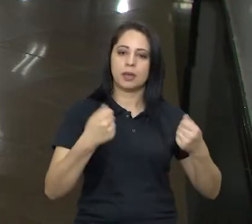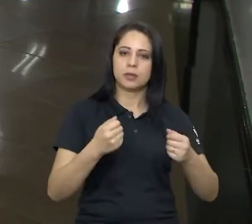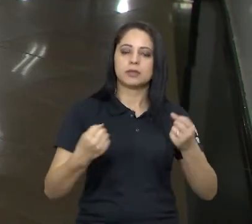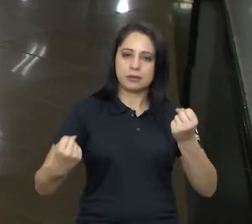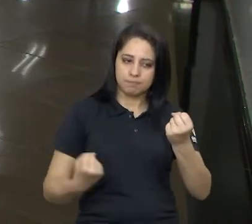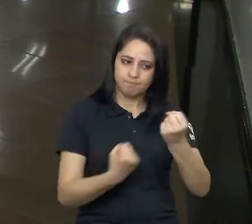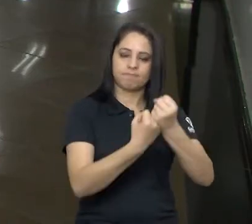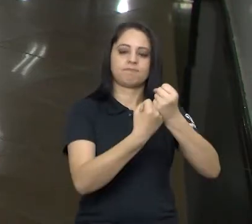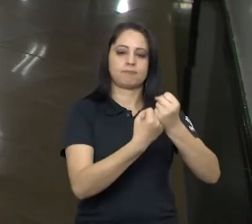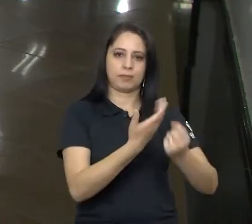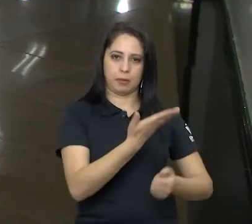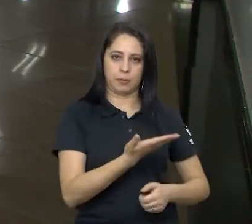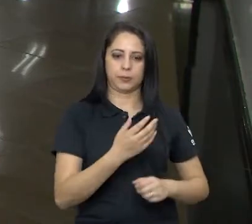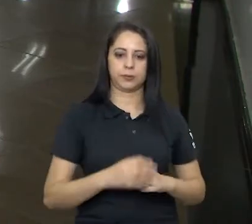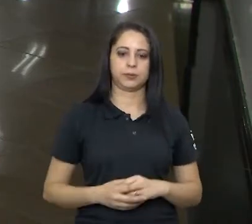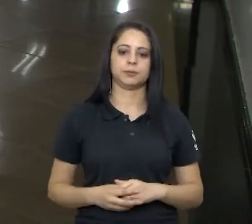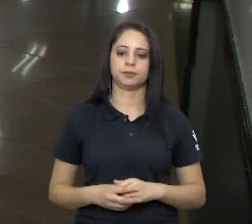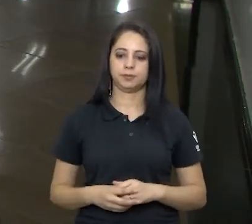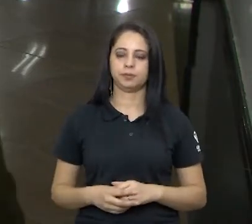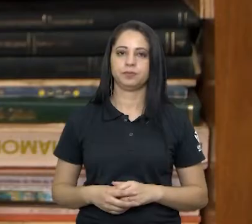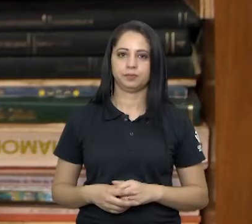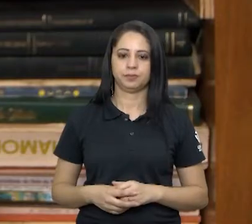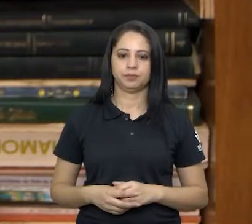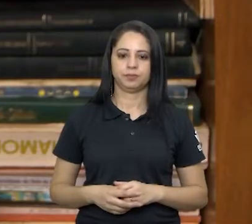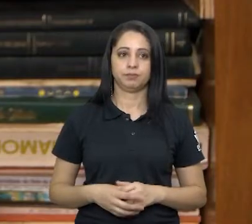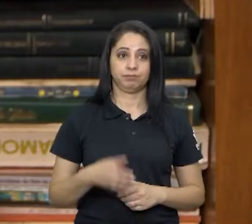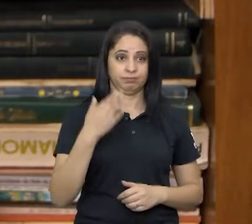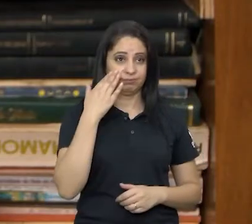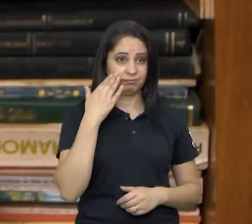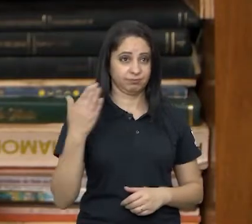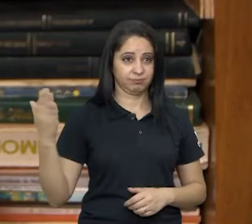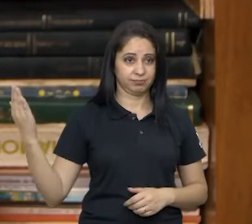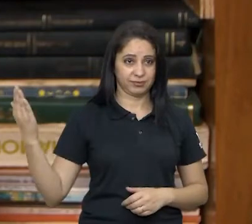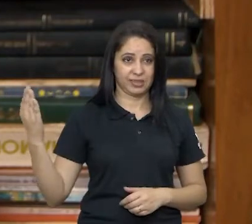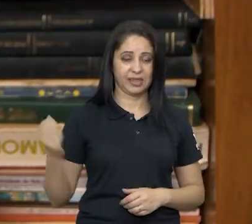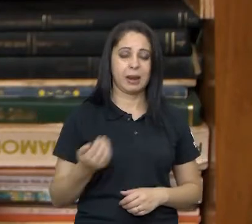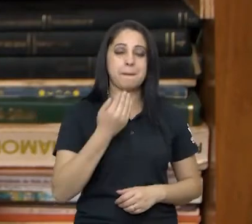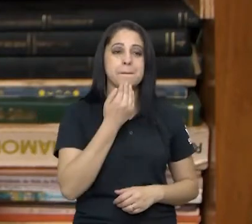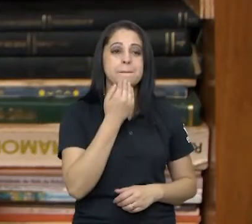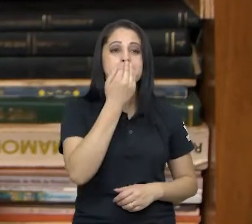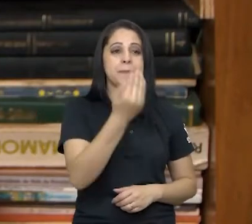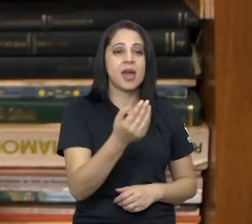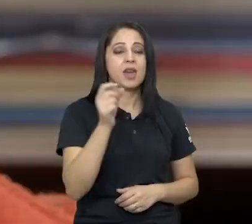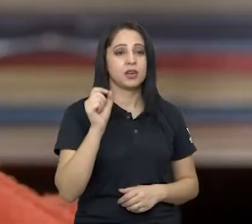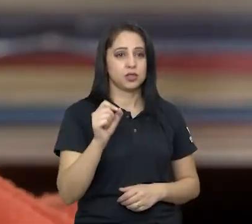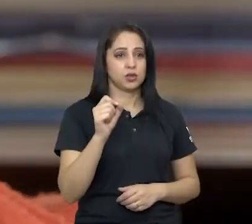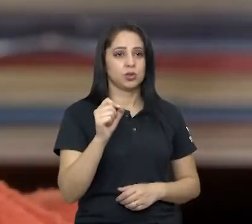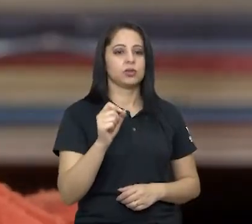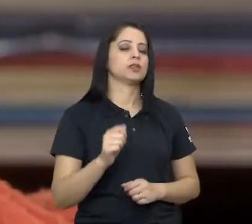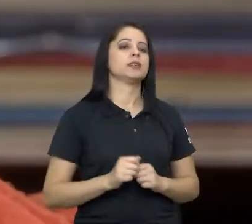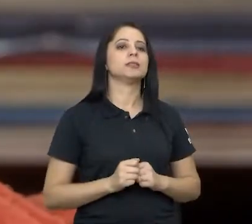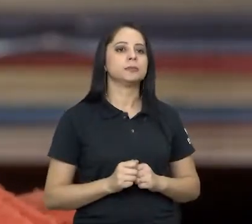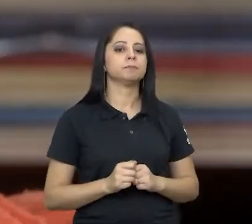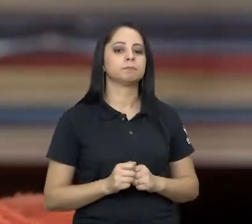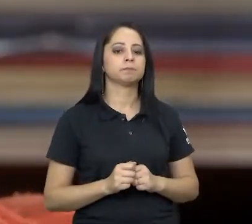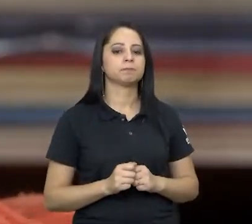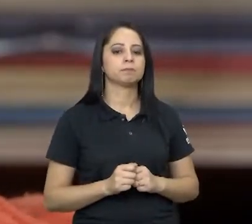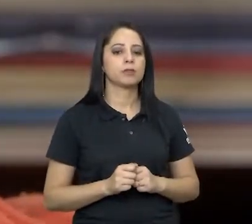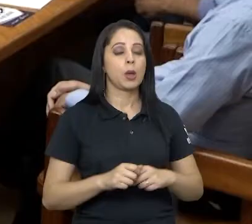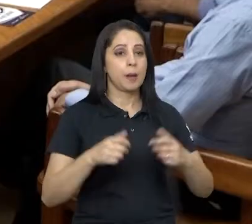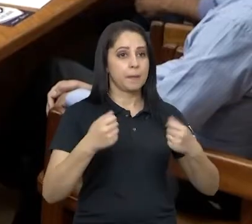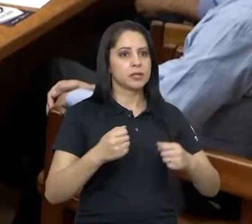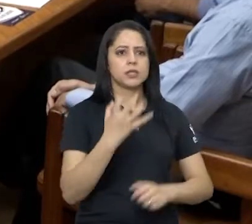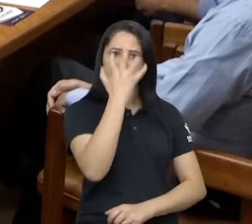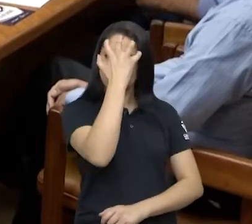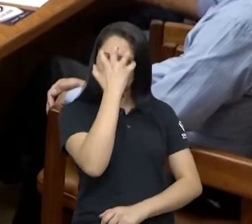rede incluindo essa outra questão. E Marcela faz um apelo para que as políticas públicas específicas para as